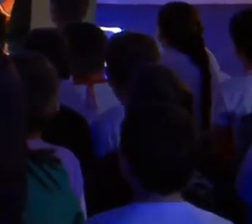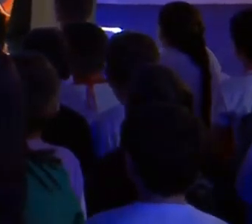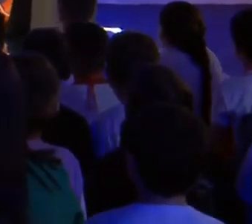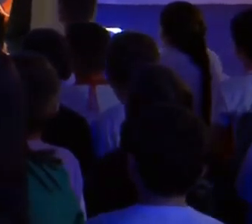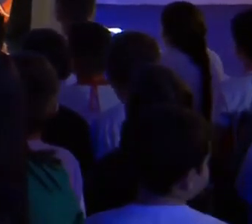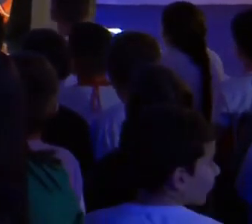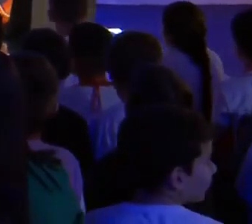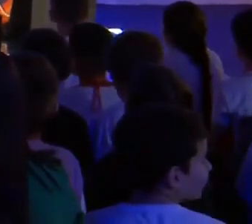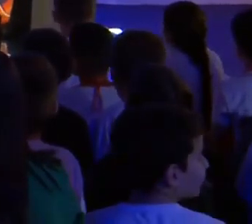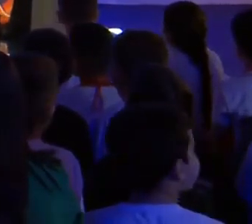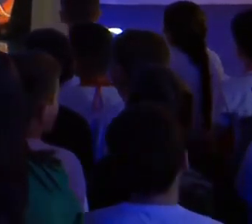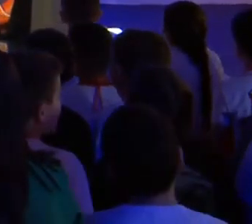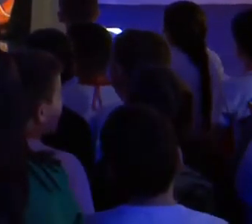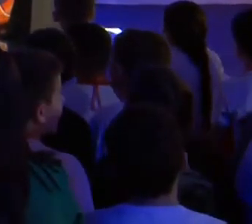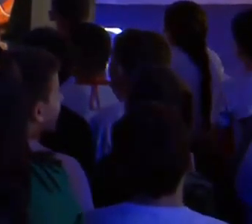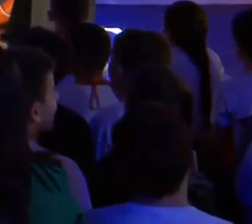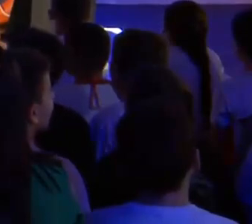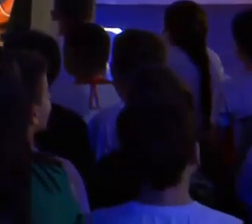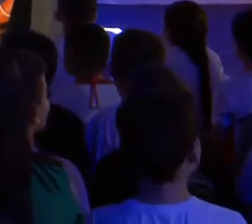Não tá ouvindo.